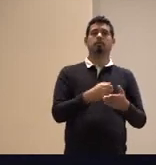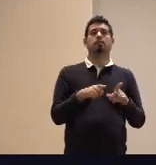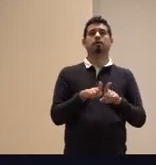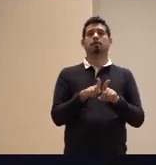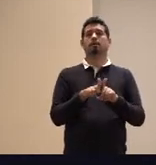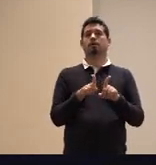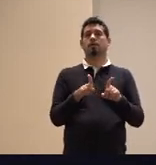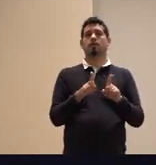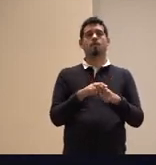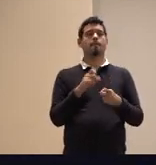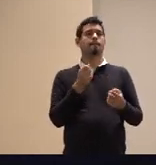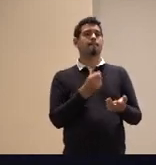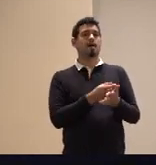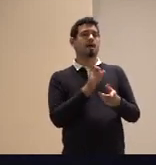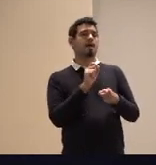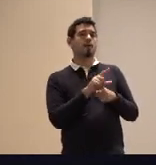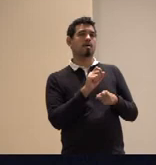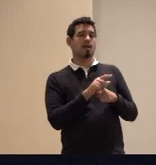com aluguel,